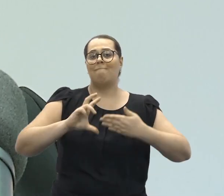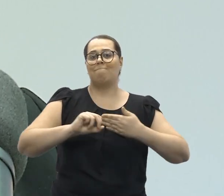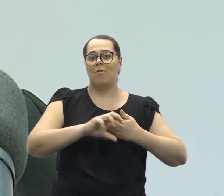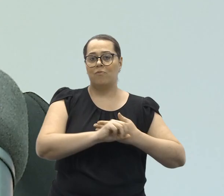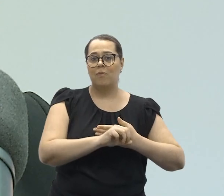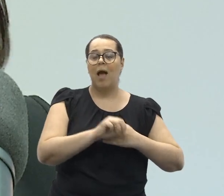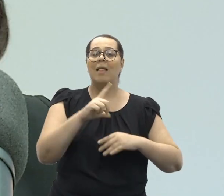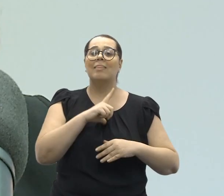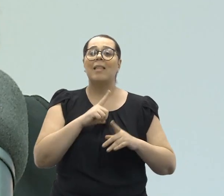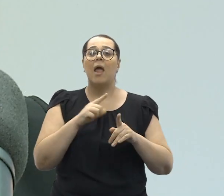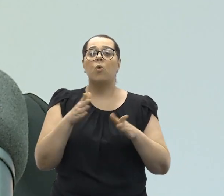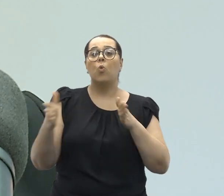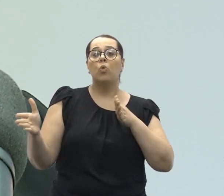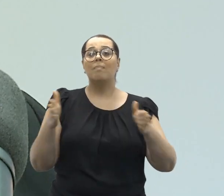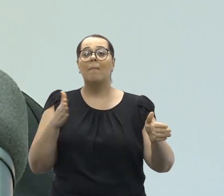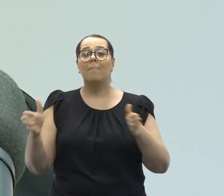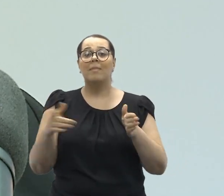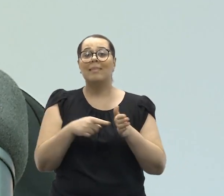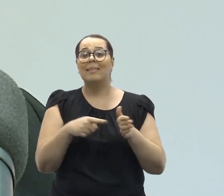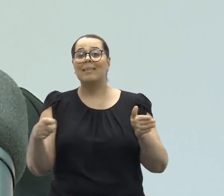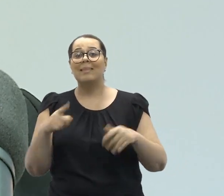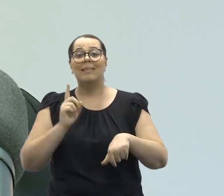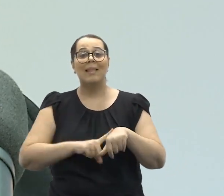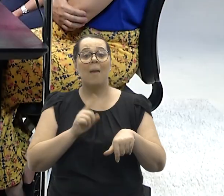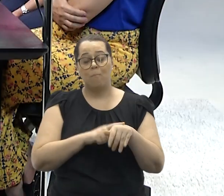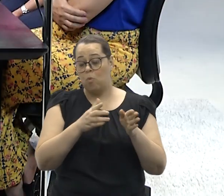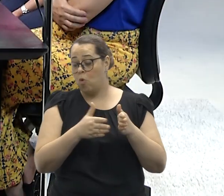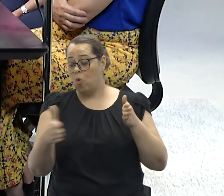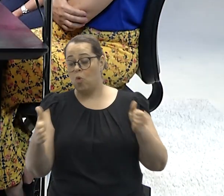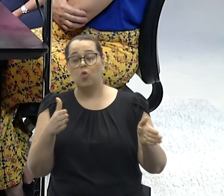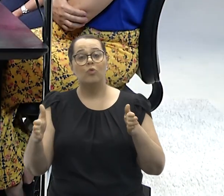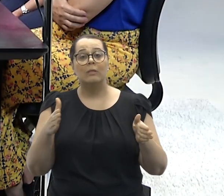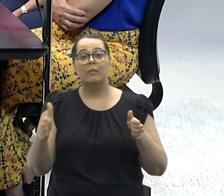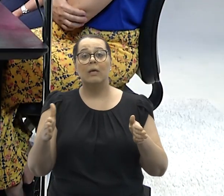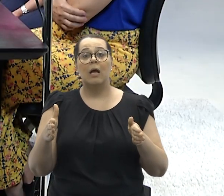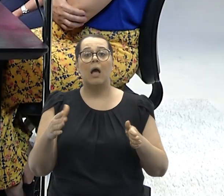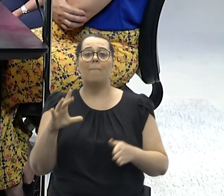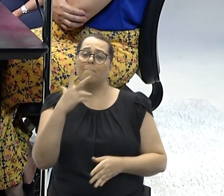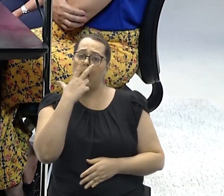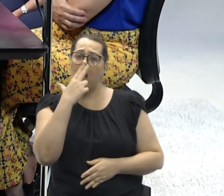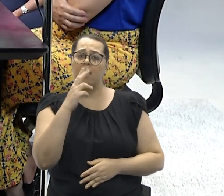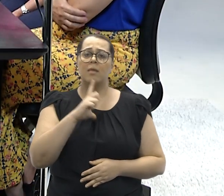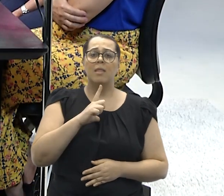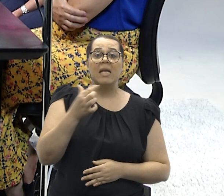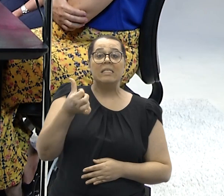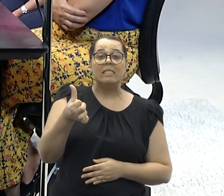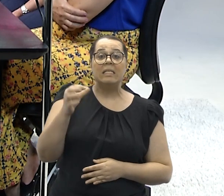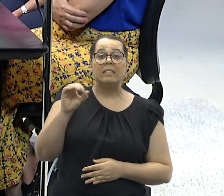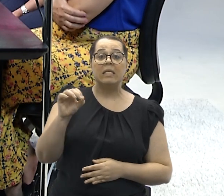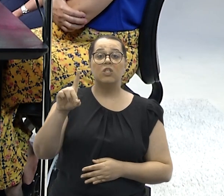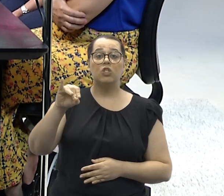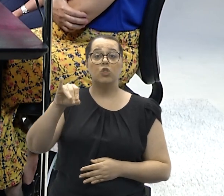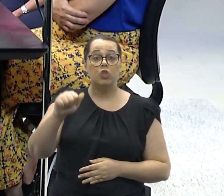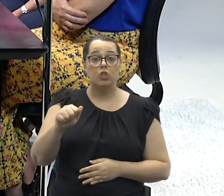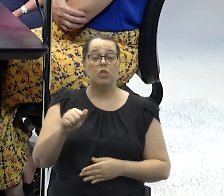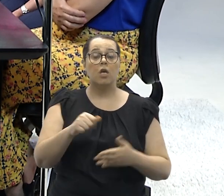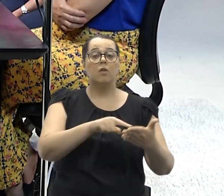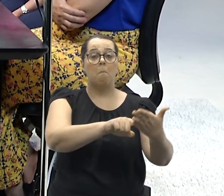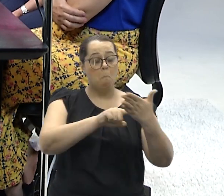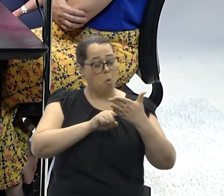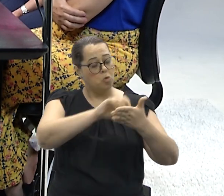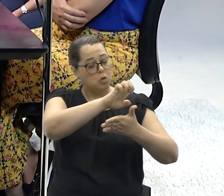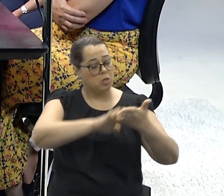esse tratamento ser iniciado. Segundo a lei, são 60 dias do dia definitivo do diagnóstico até o início do